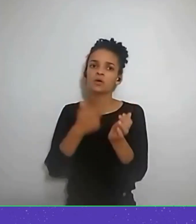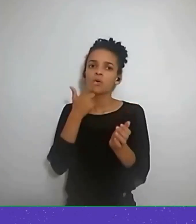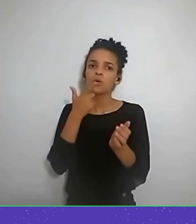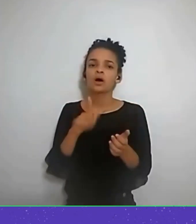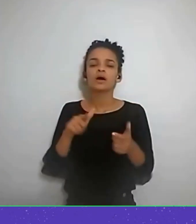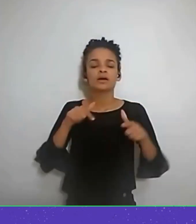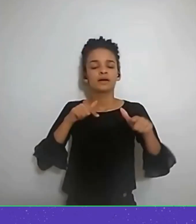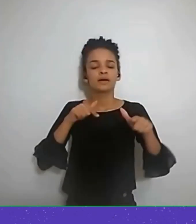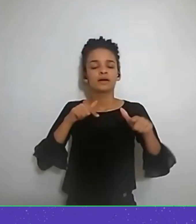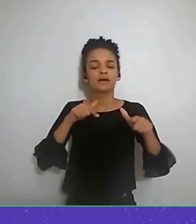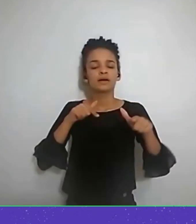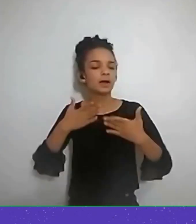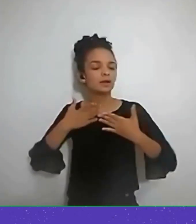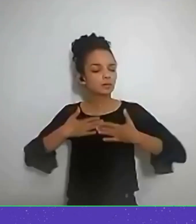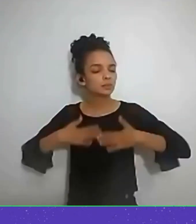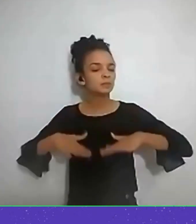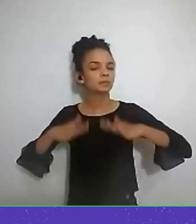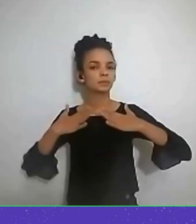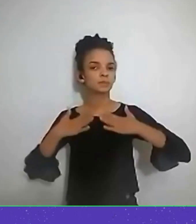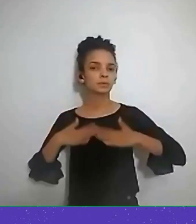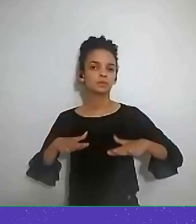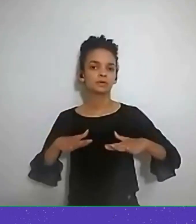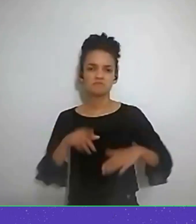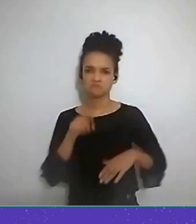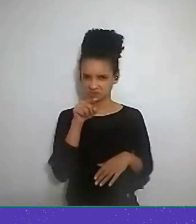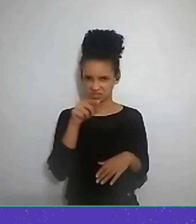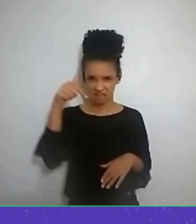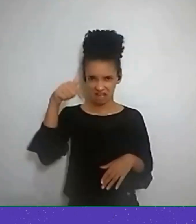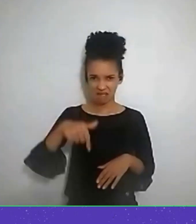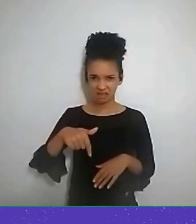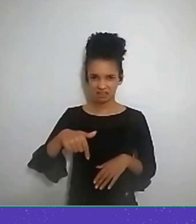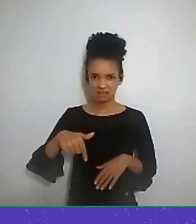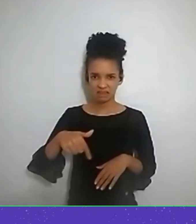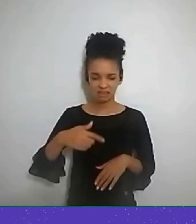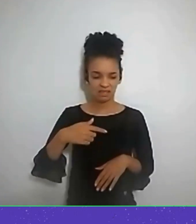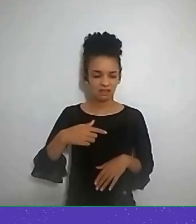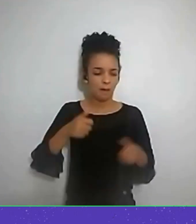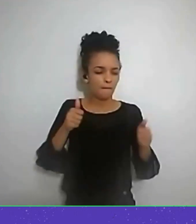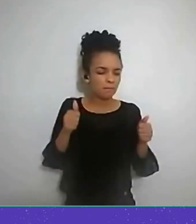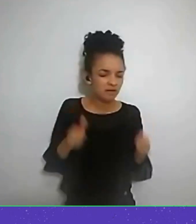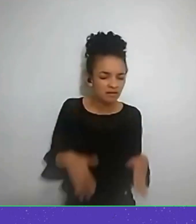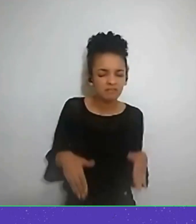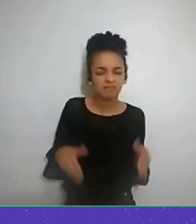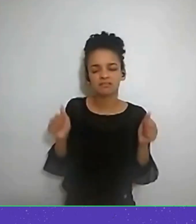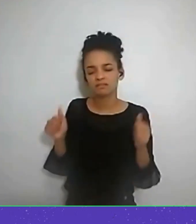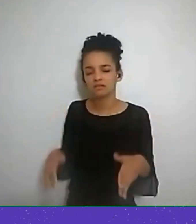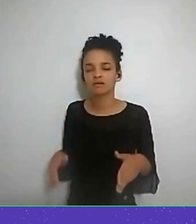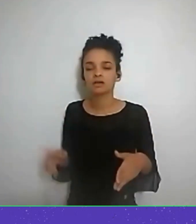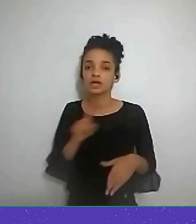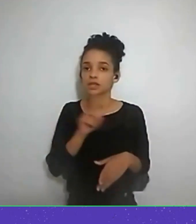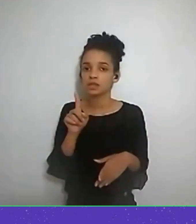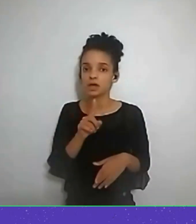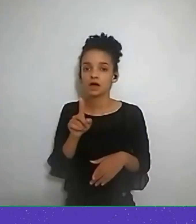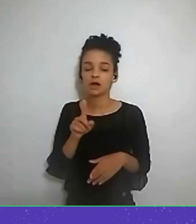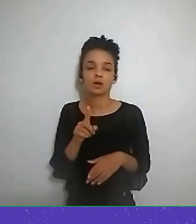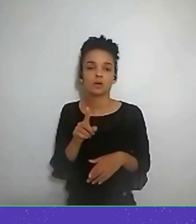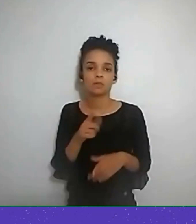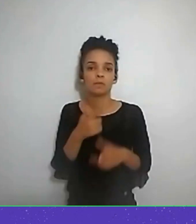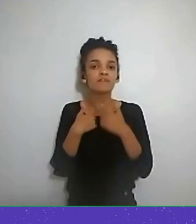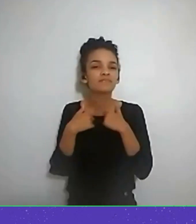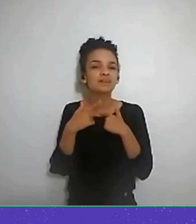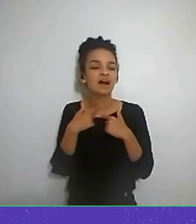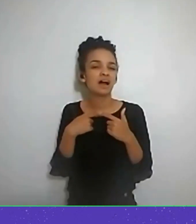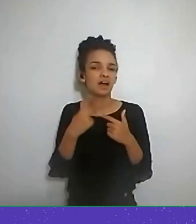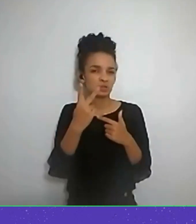aqui se desgastando por fazer a sua própria vontade. Você não está aqui lutando para